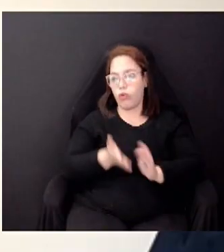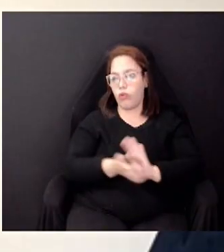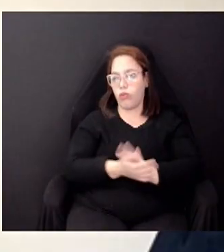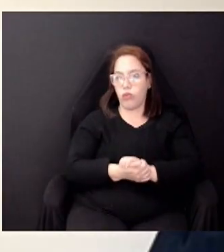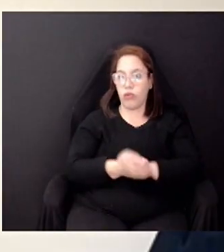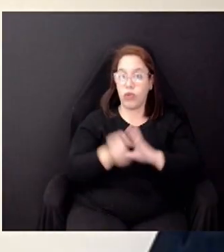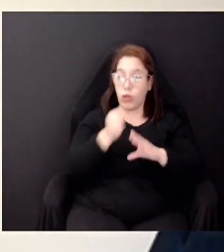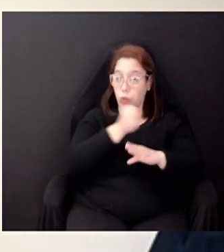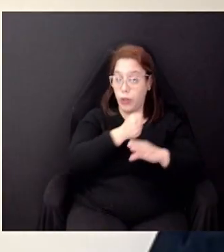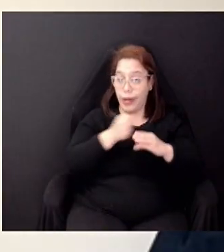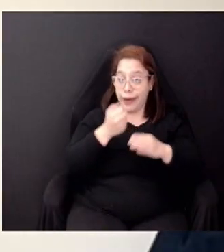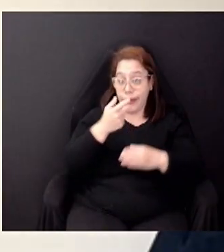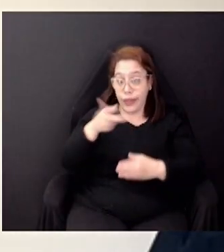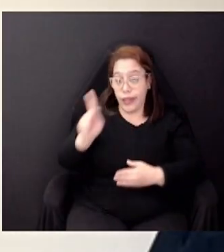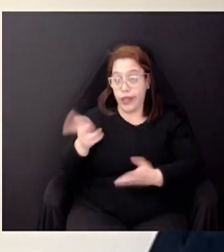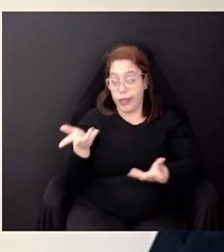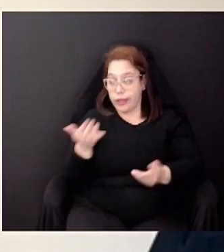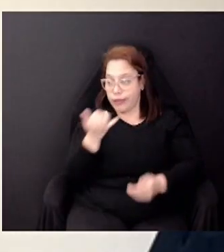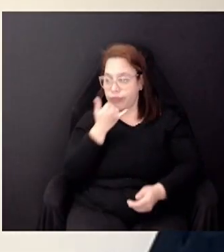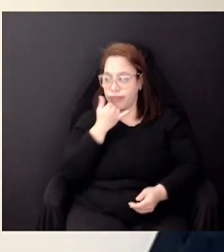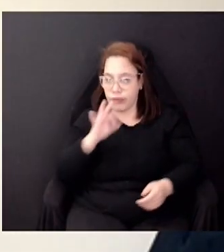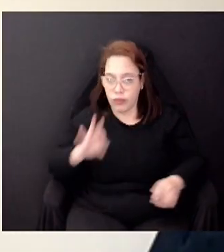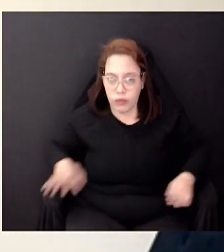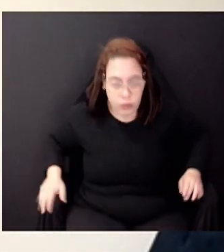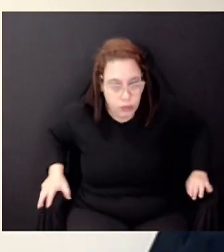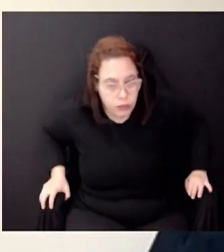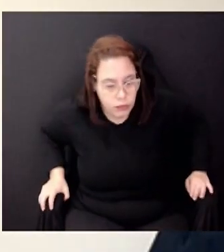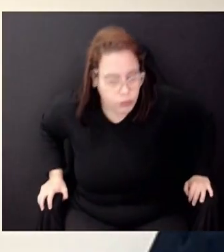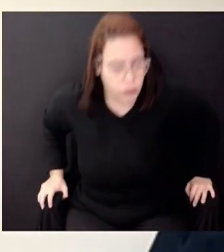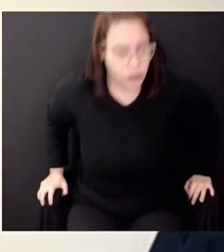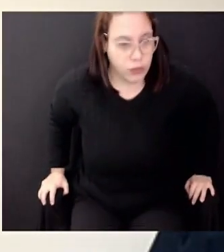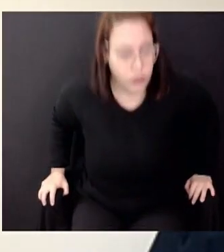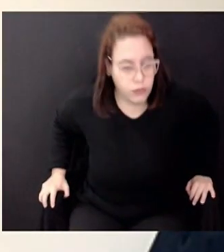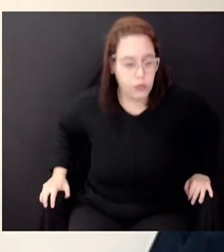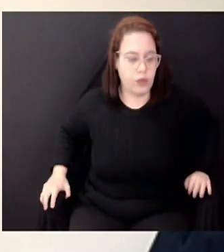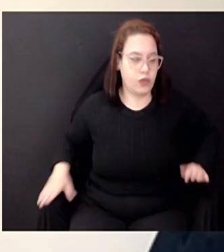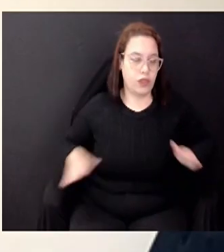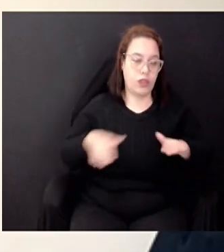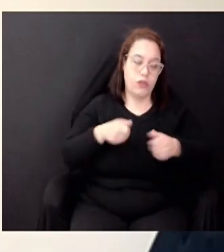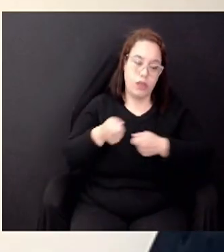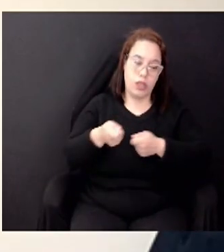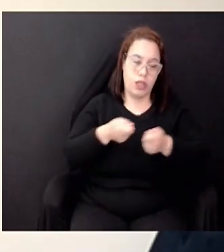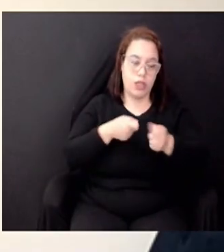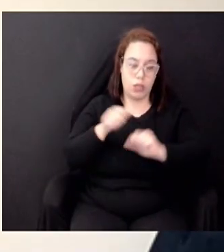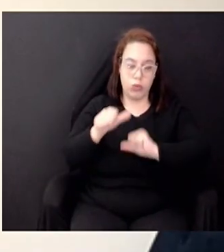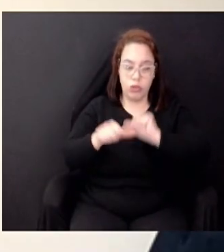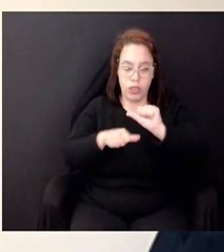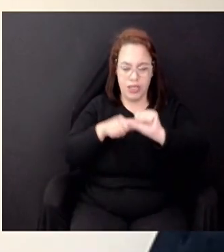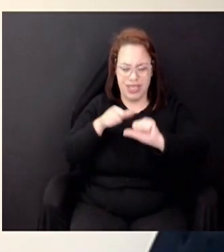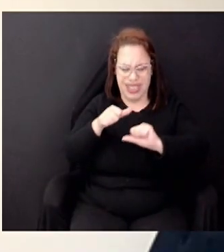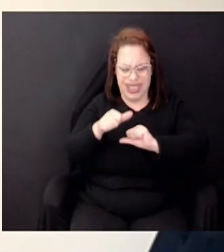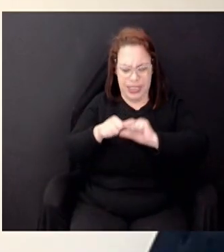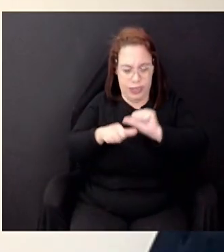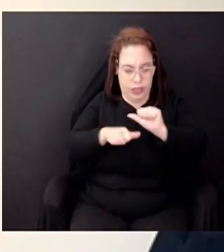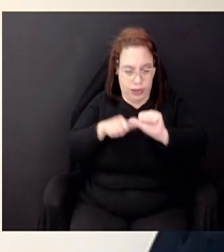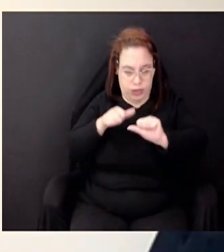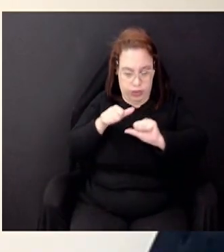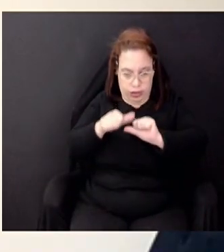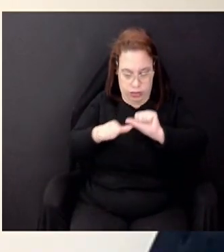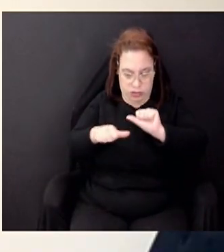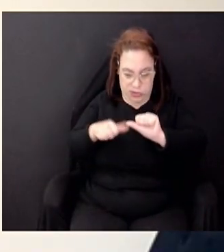culinária, né? Então a gente vai fazendo esses manejos assim para tentar, de